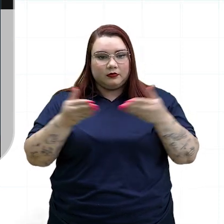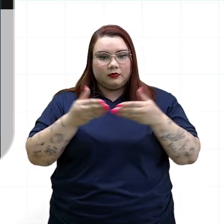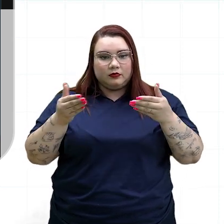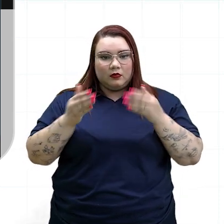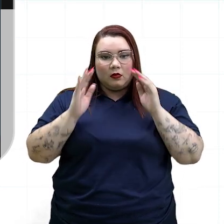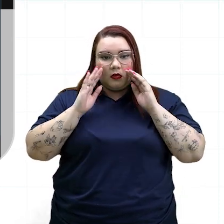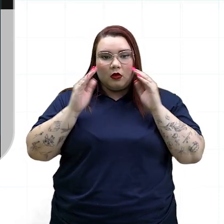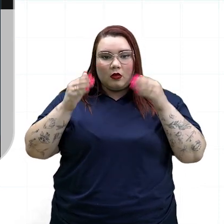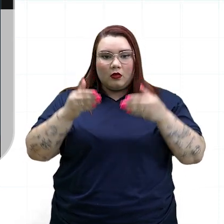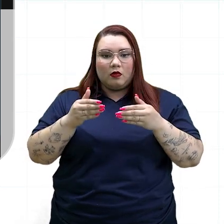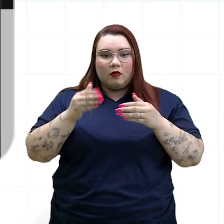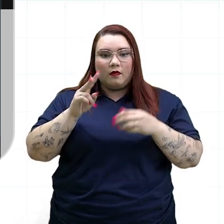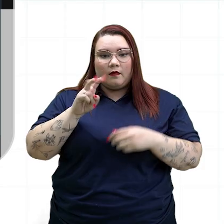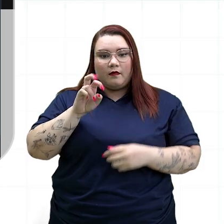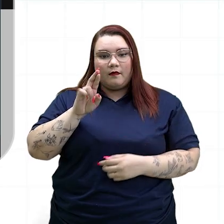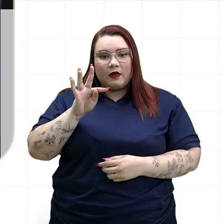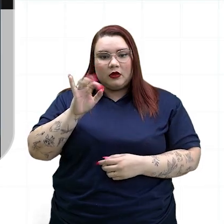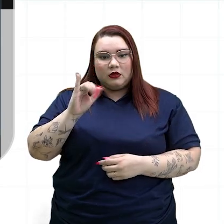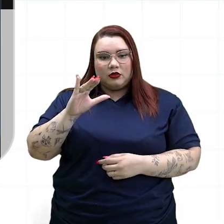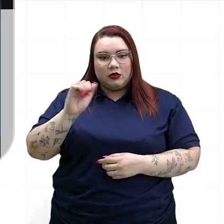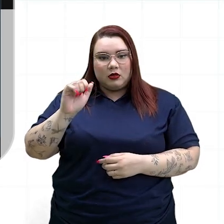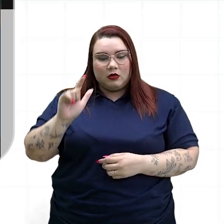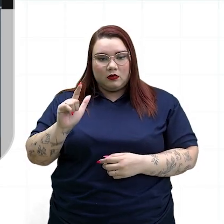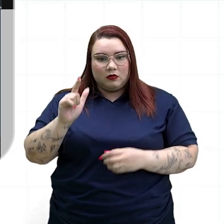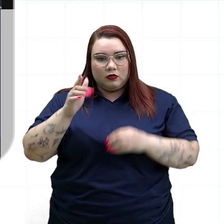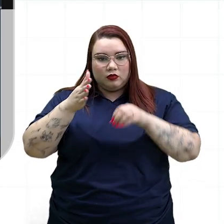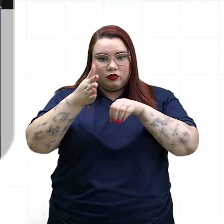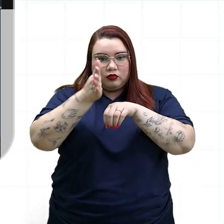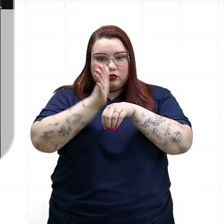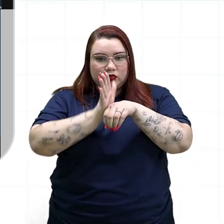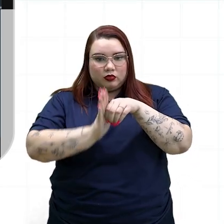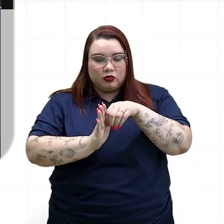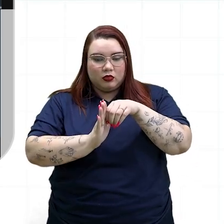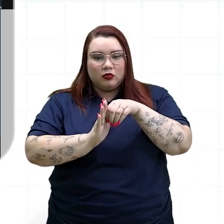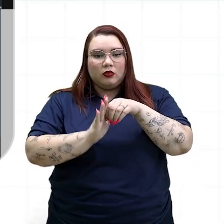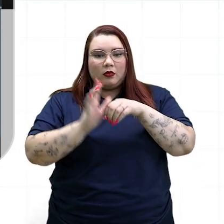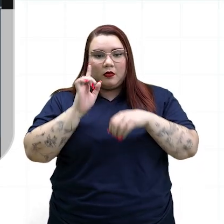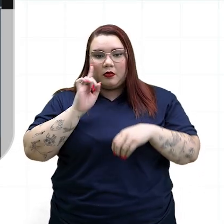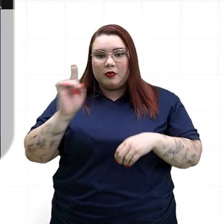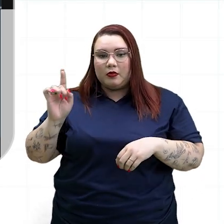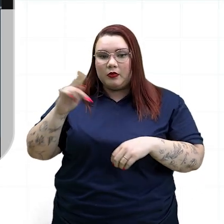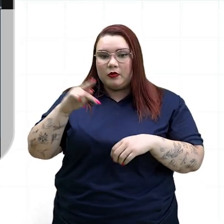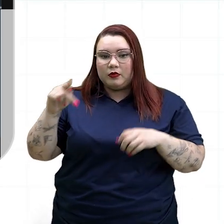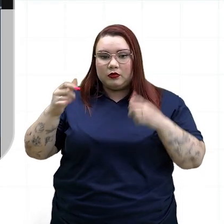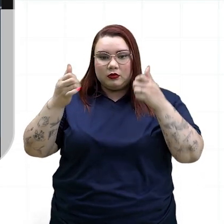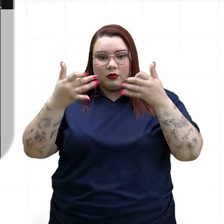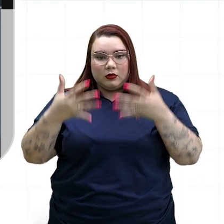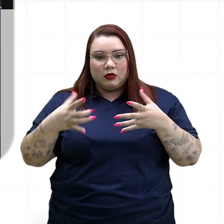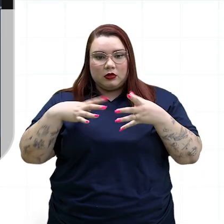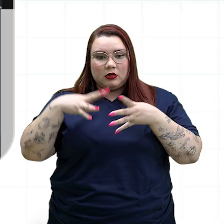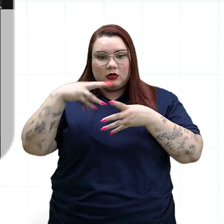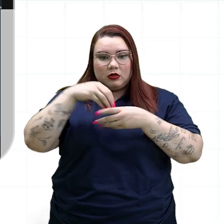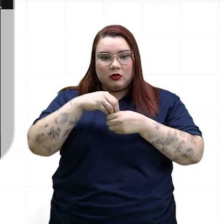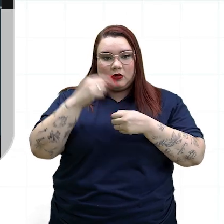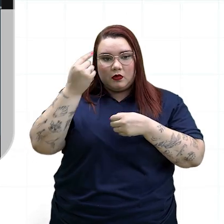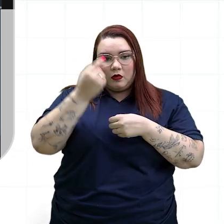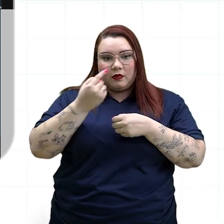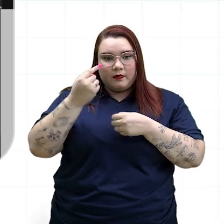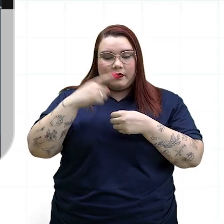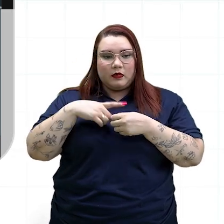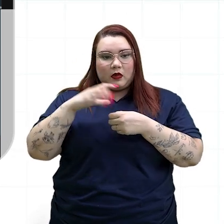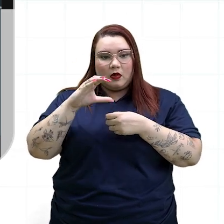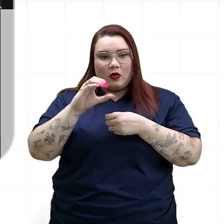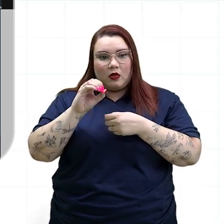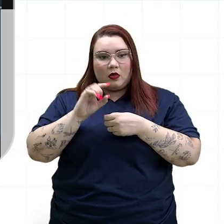corte vertical, olha lá. E foi o que o professor explicou para a gente. Nós temos a córnea,